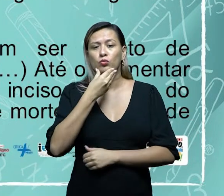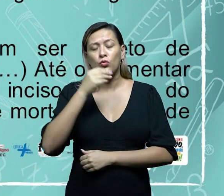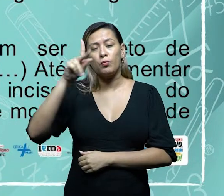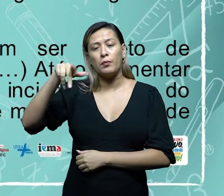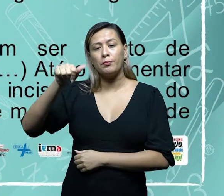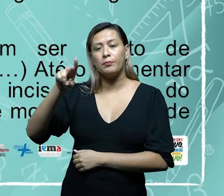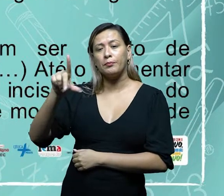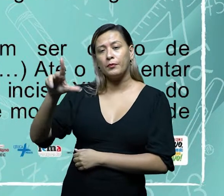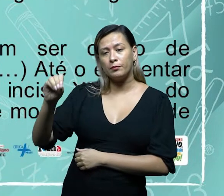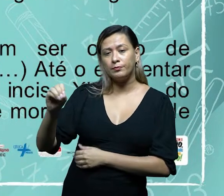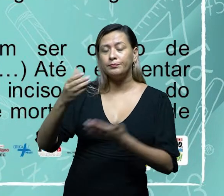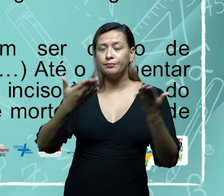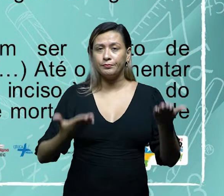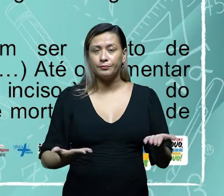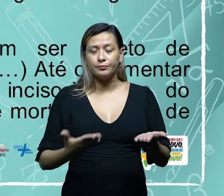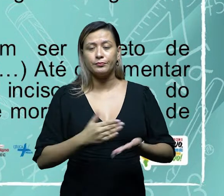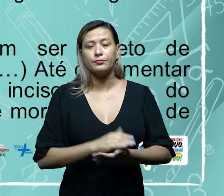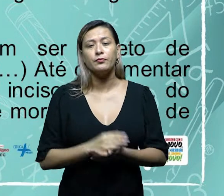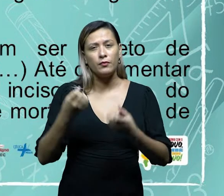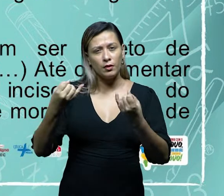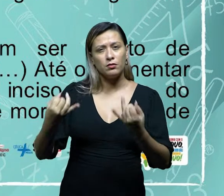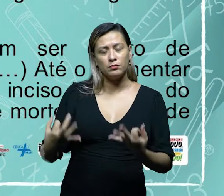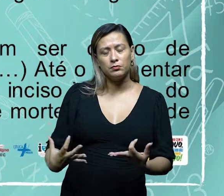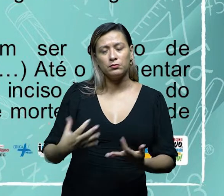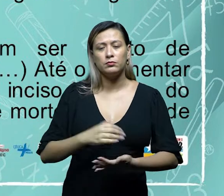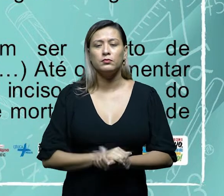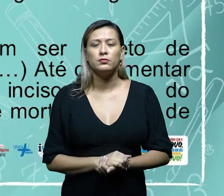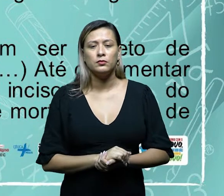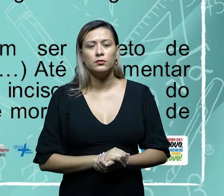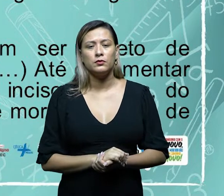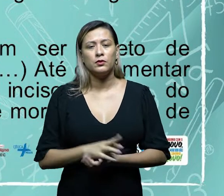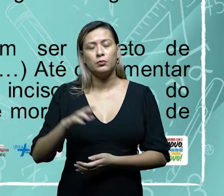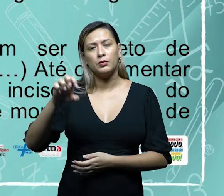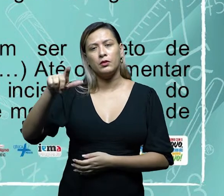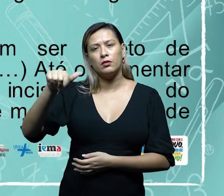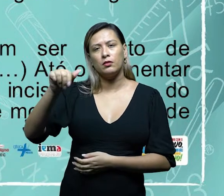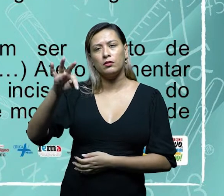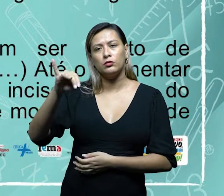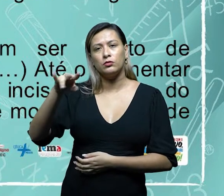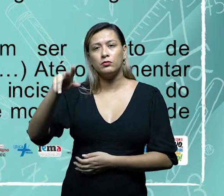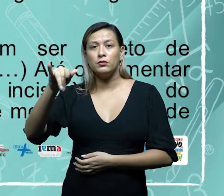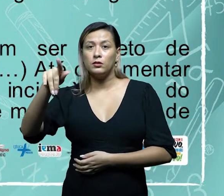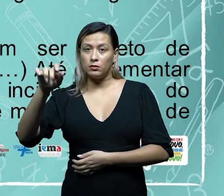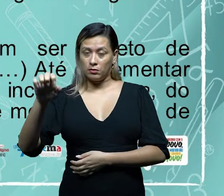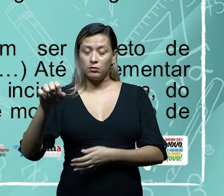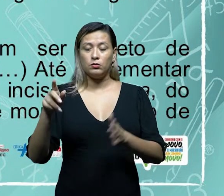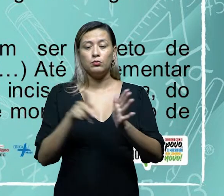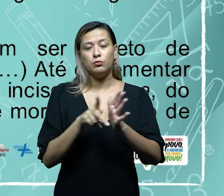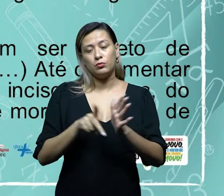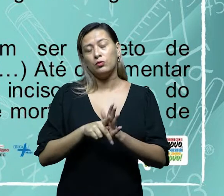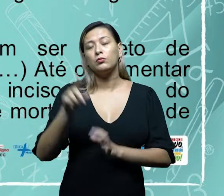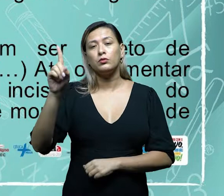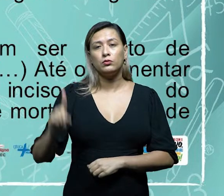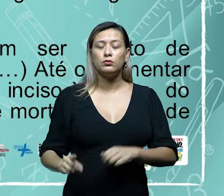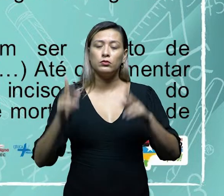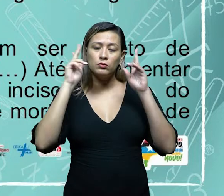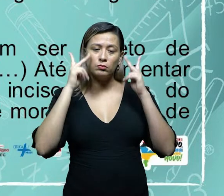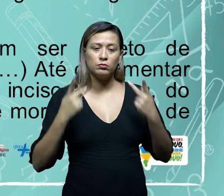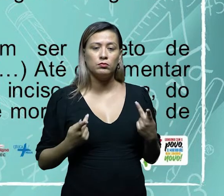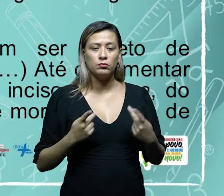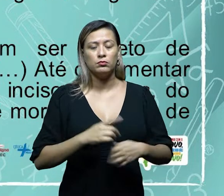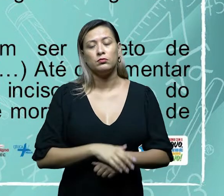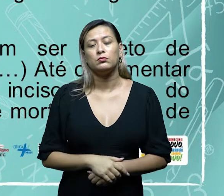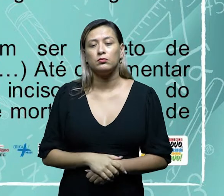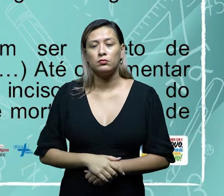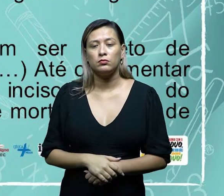nosso material uma explicação a respeito dessa relatividade, né, dos direitos humanos, dessa característica da relatividade dos direitos